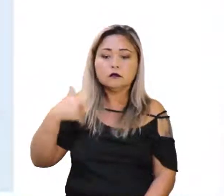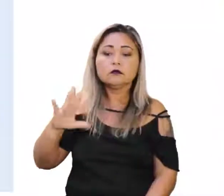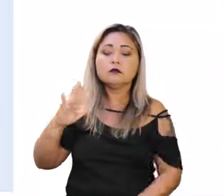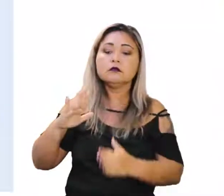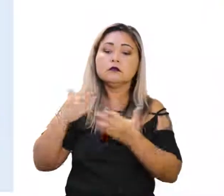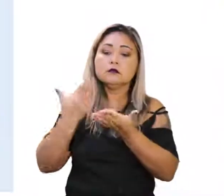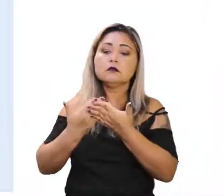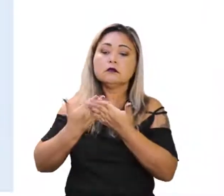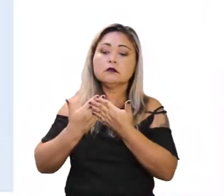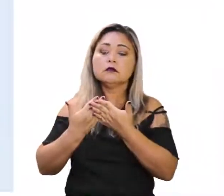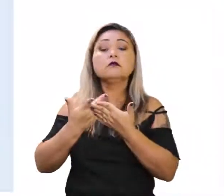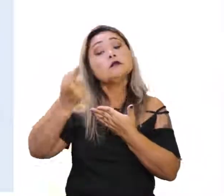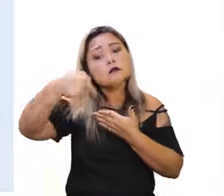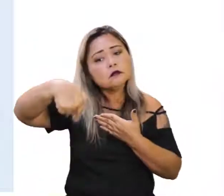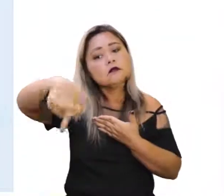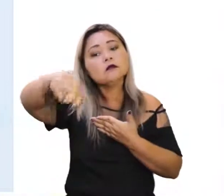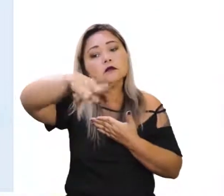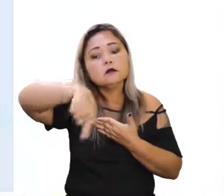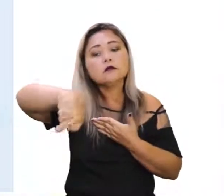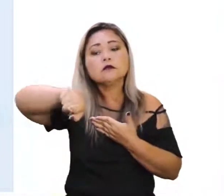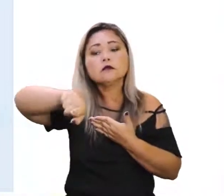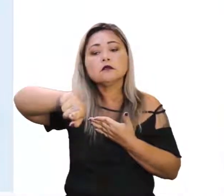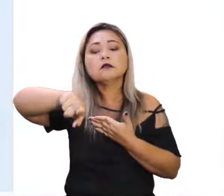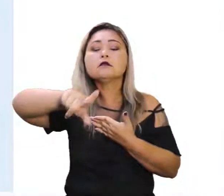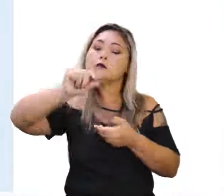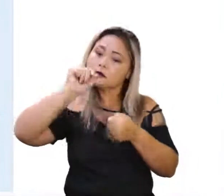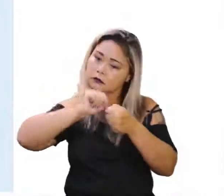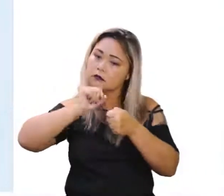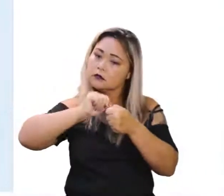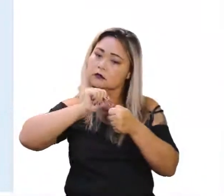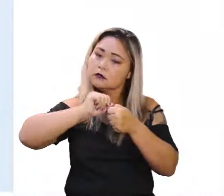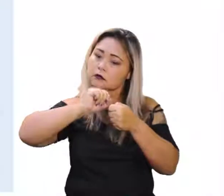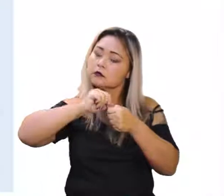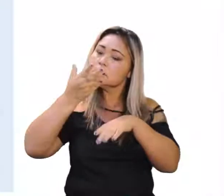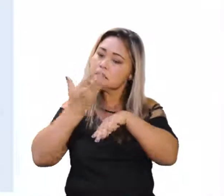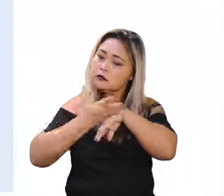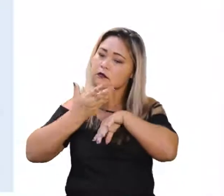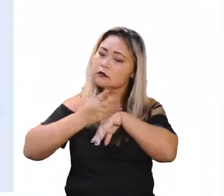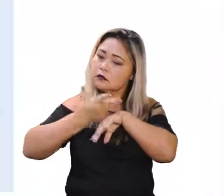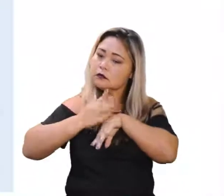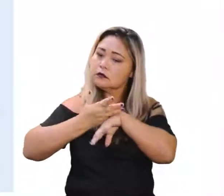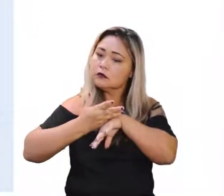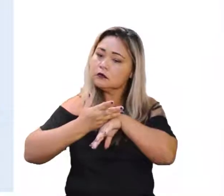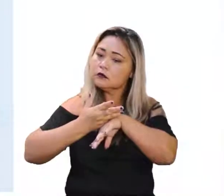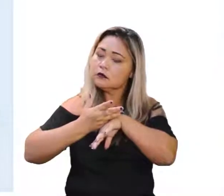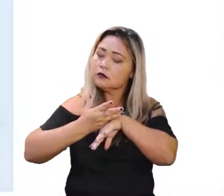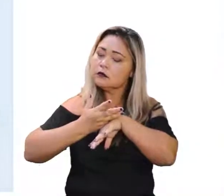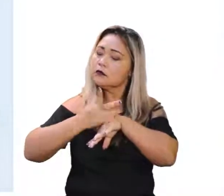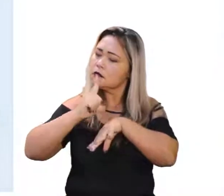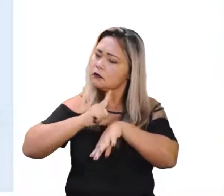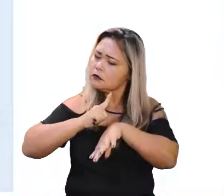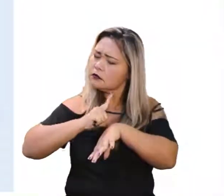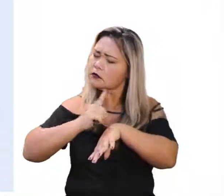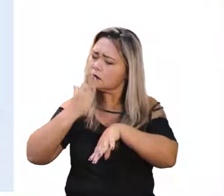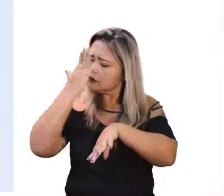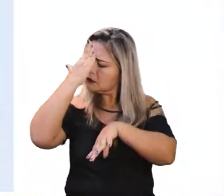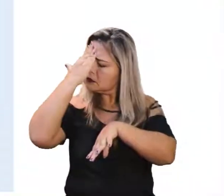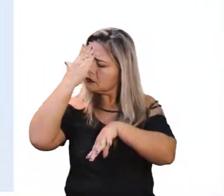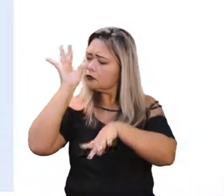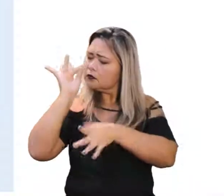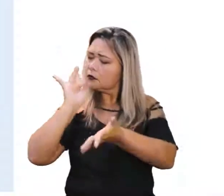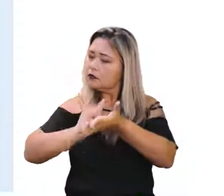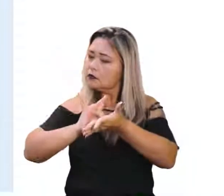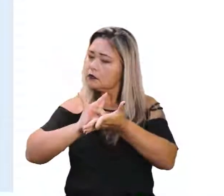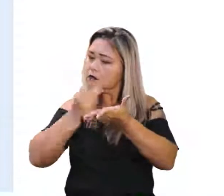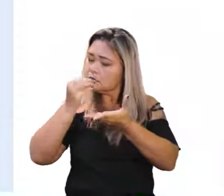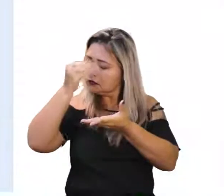estava estudando, vocês também vão ter que fazer também, exercitar para poder ter assim mais propriedade nesse